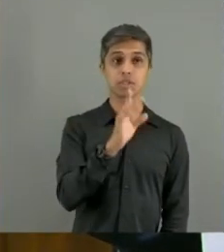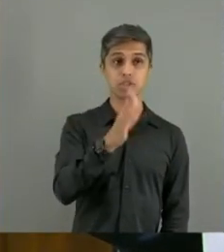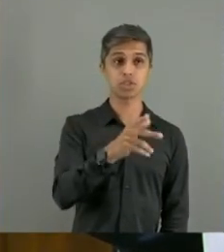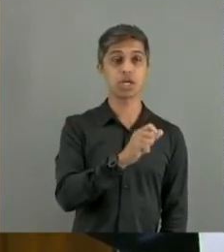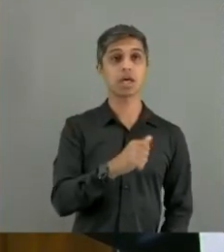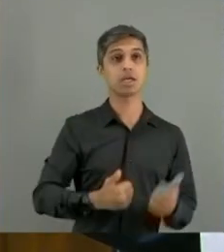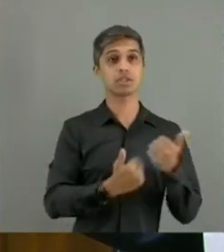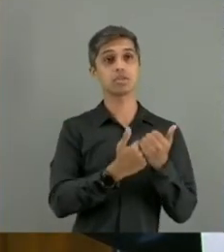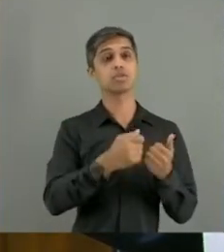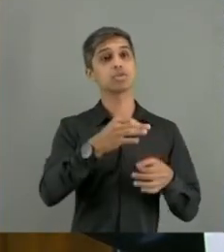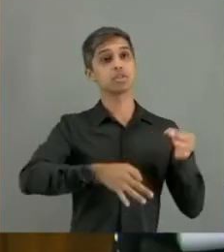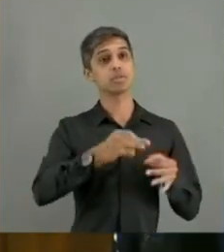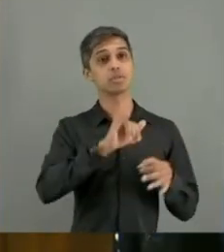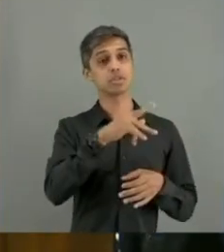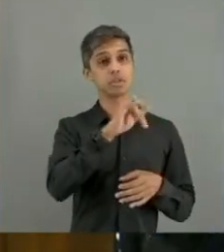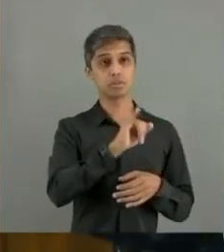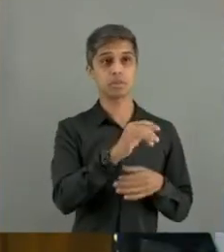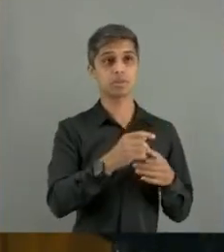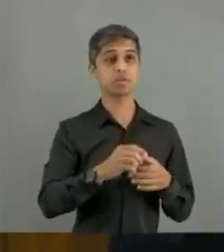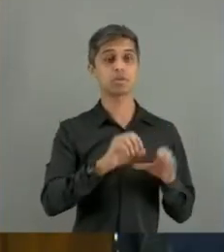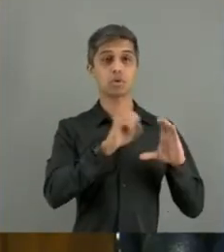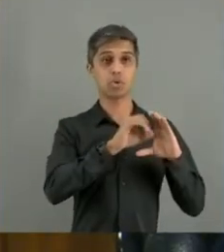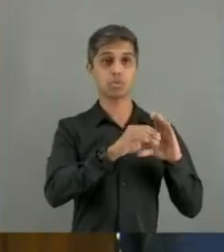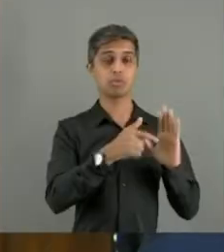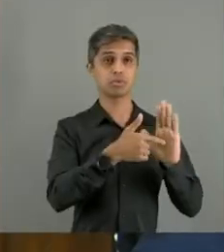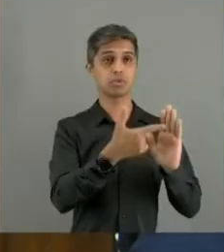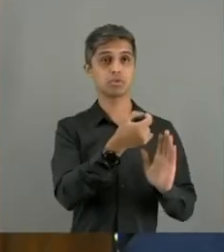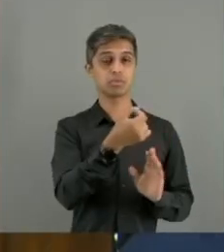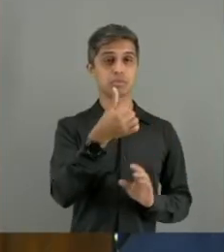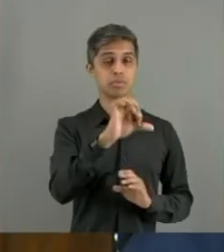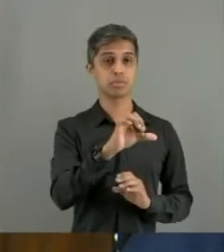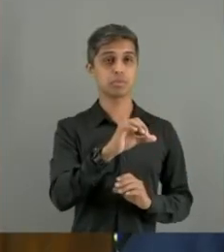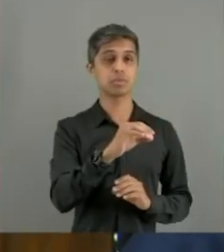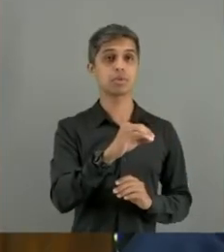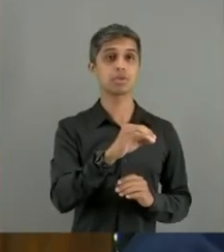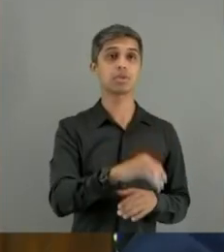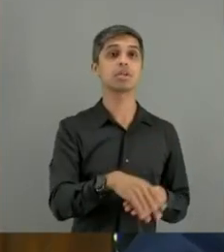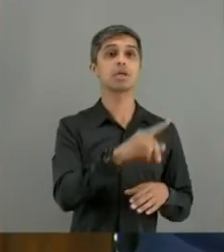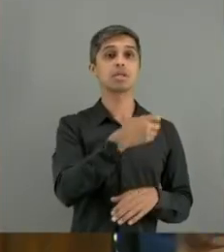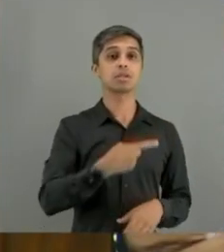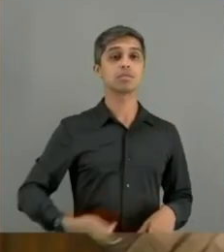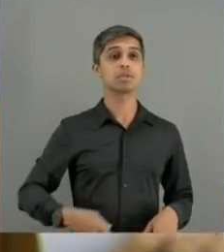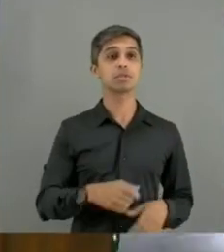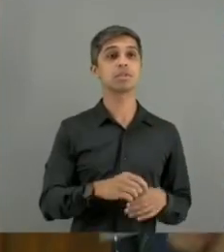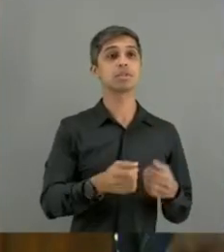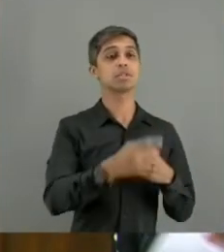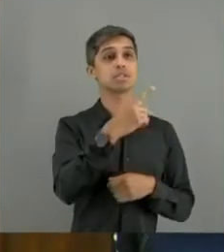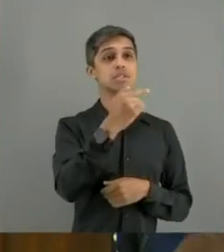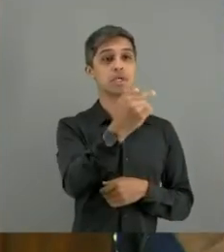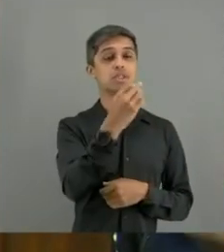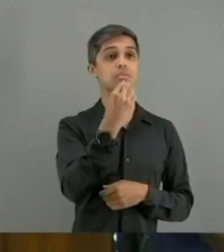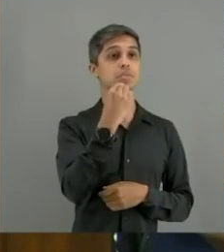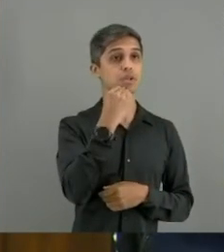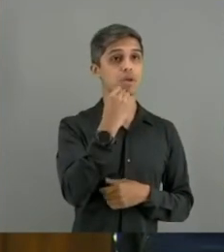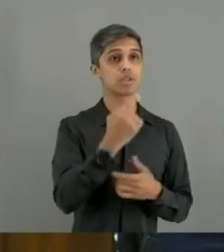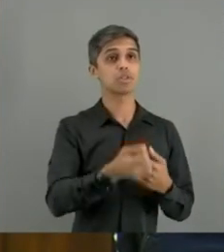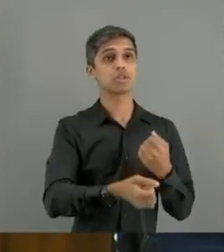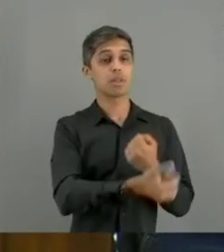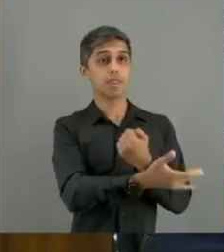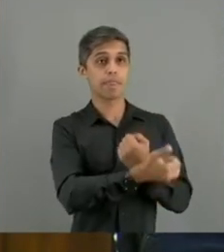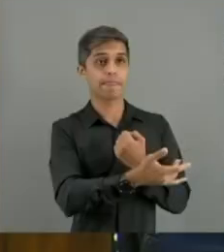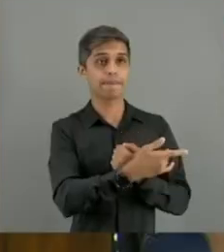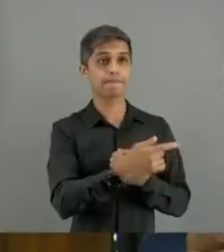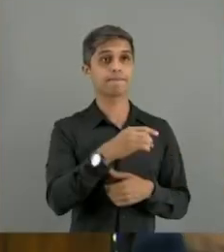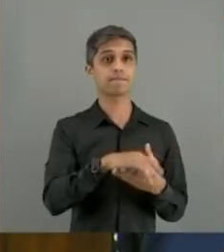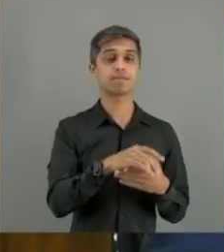assessora jurídica do Sindinap. Tá, Globo, 2010. Ex-ministro Paulo Bernardo recebeu mais de 7 milhões de propina dos investigadores. Isso aqui sobre a tal da venda